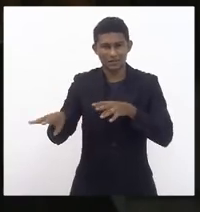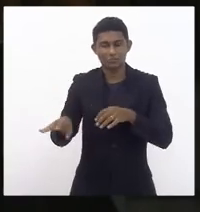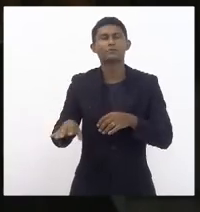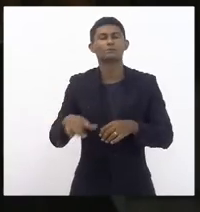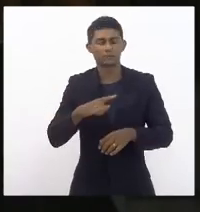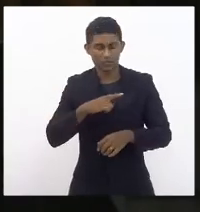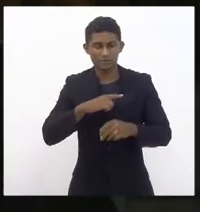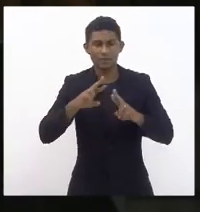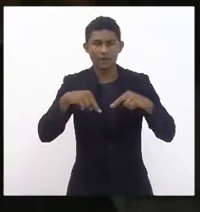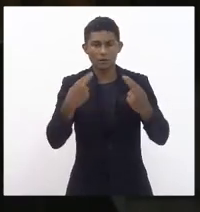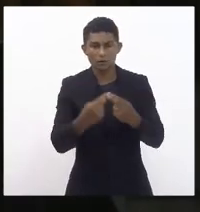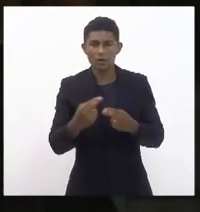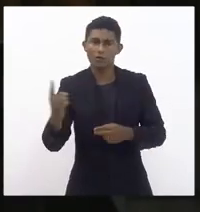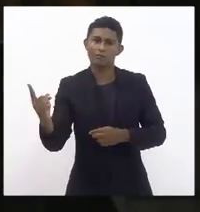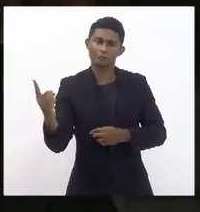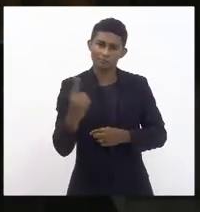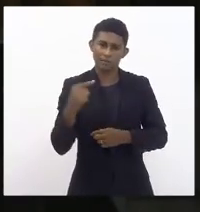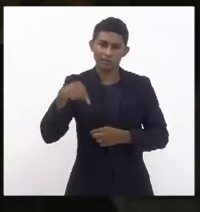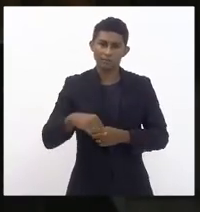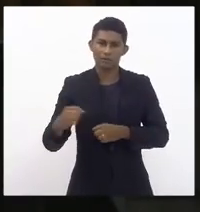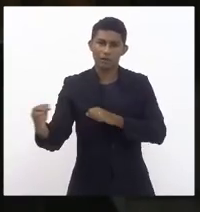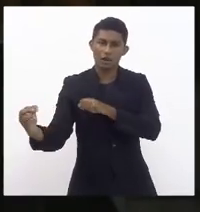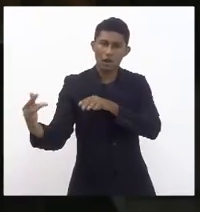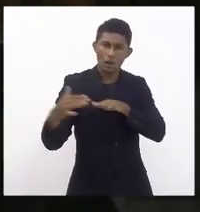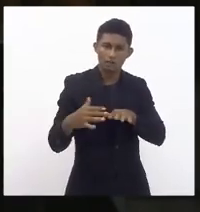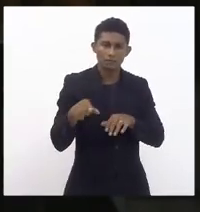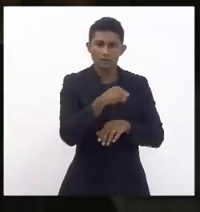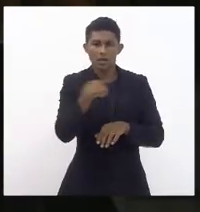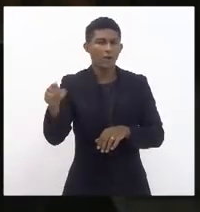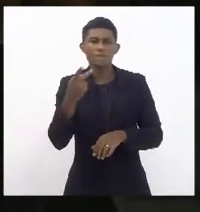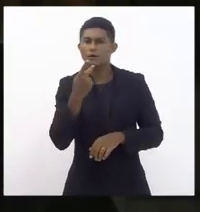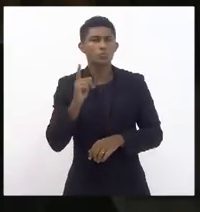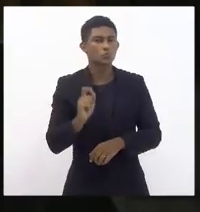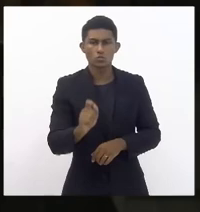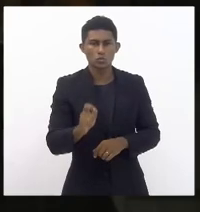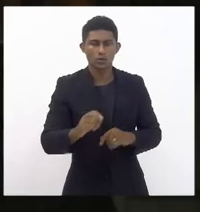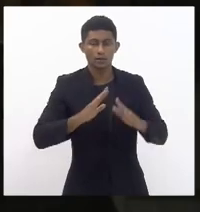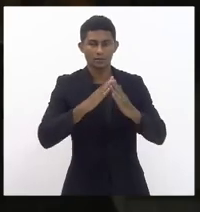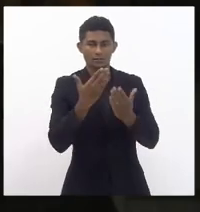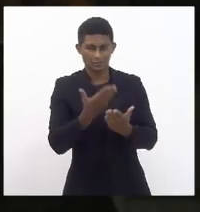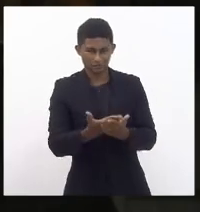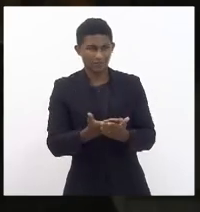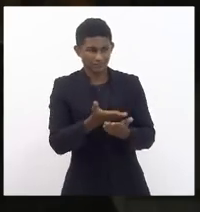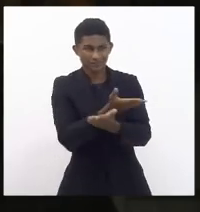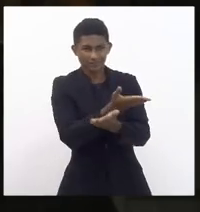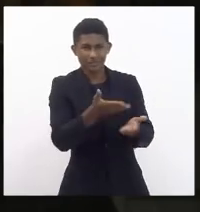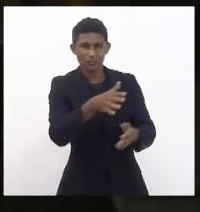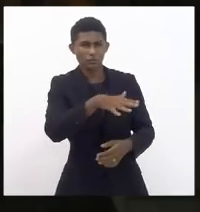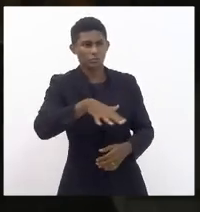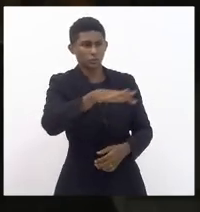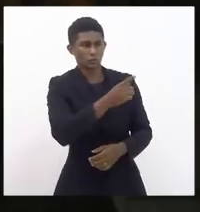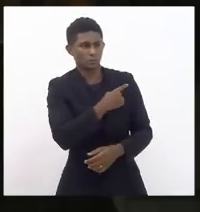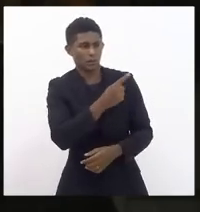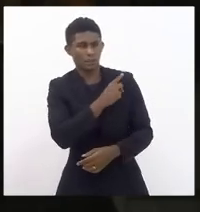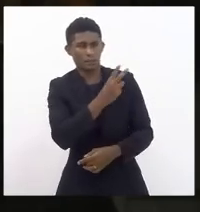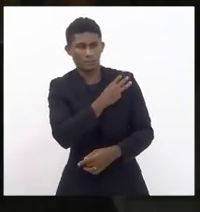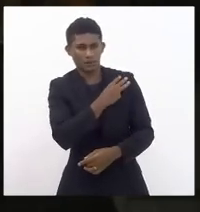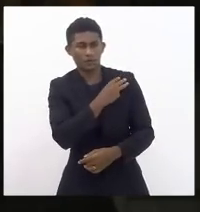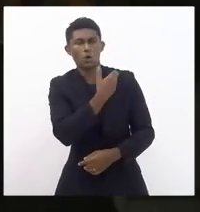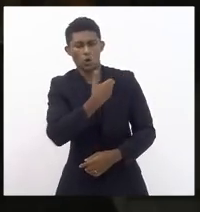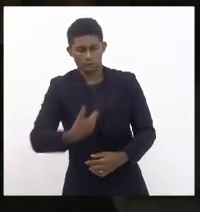pública disse que se fosse para todos sistema Estadual de Ensino envolvendo as escolas particulares é não se